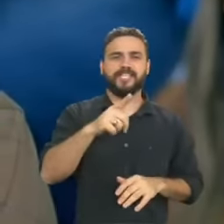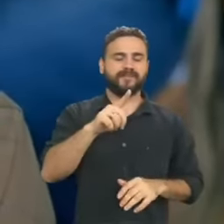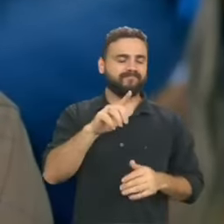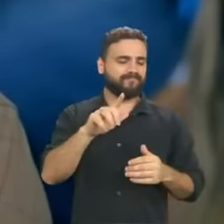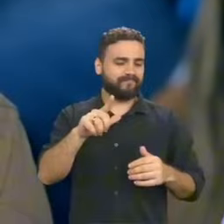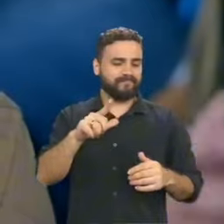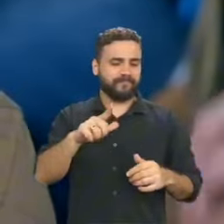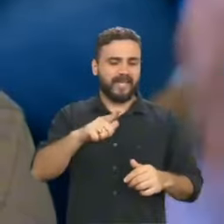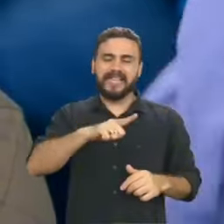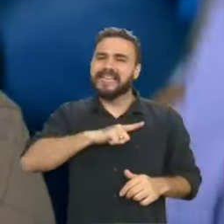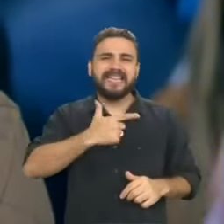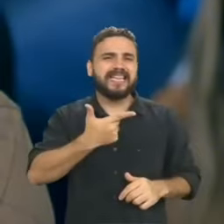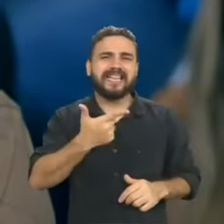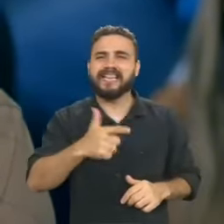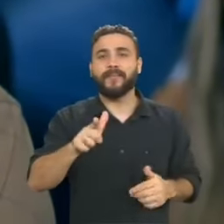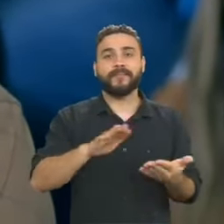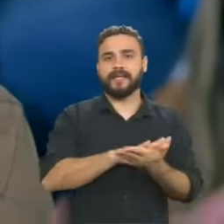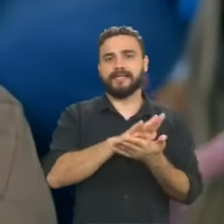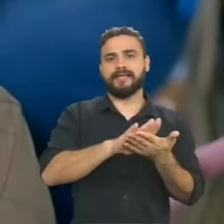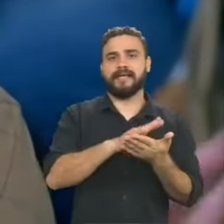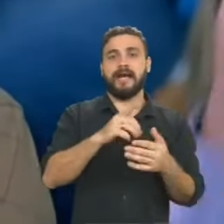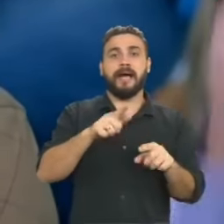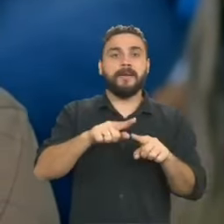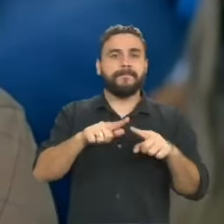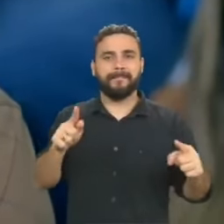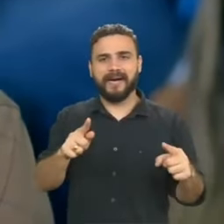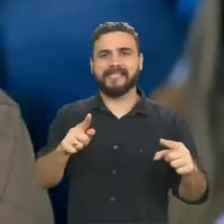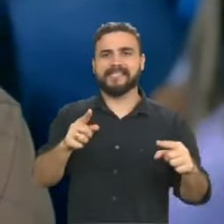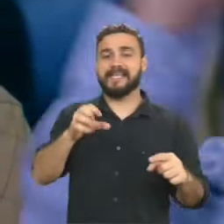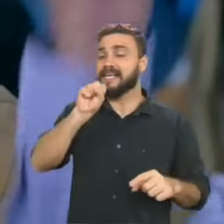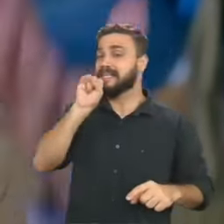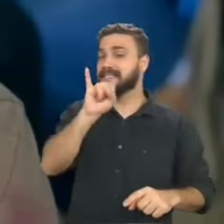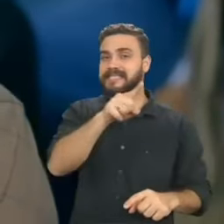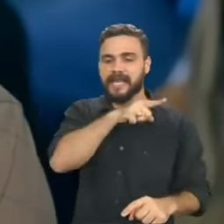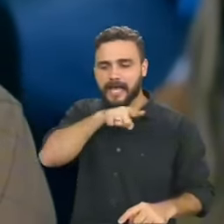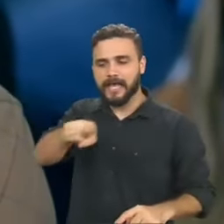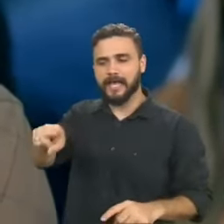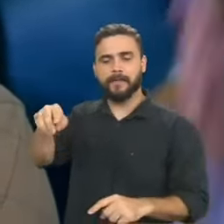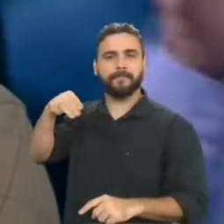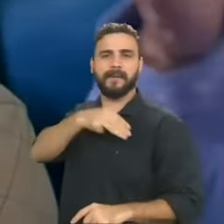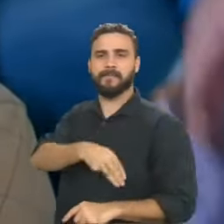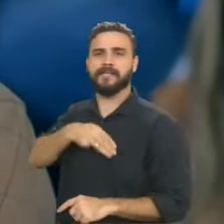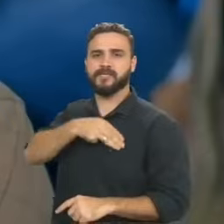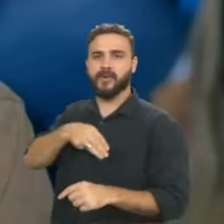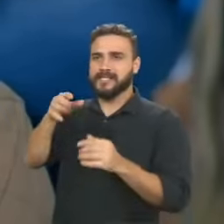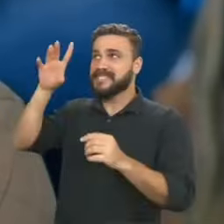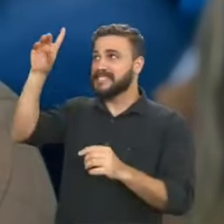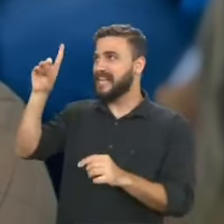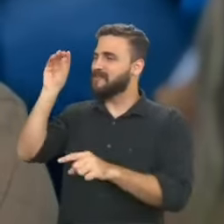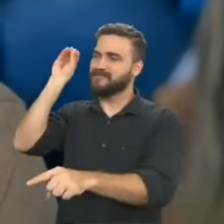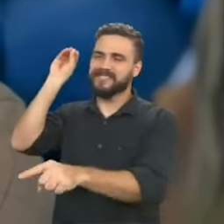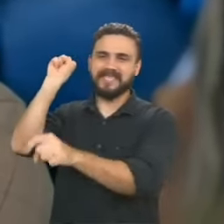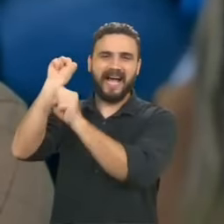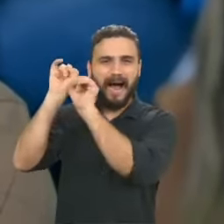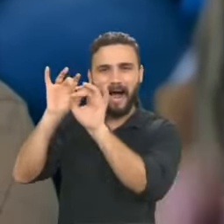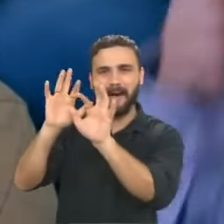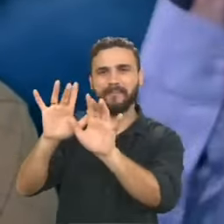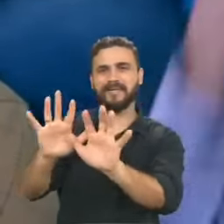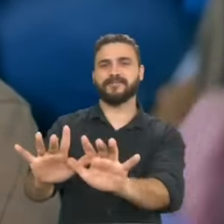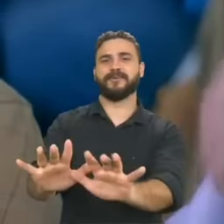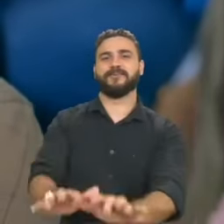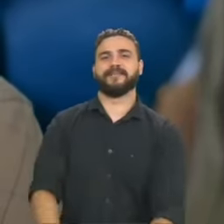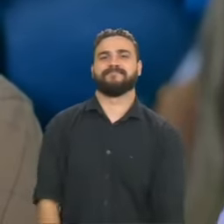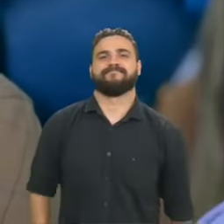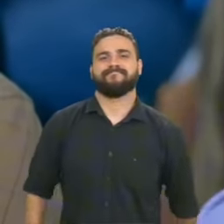em missões, dons aparecem. A capacitação surge, a porta abre e Deus é que faz. Nunca foi a gente,